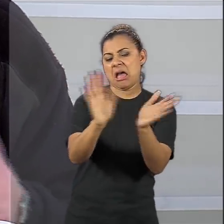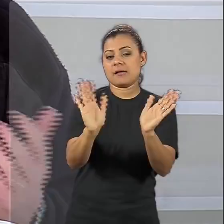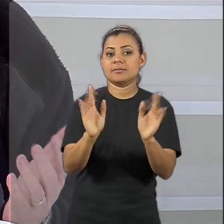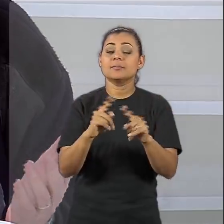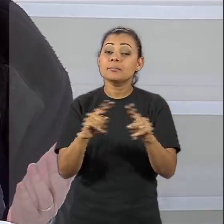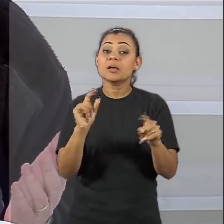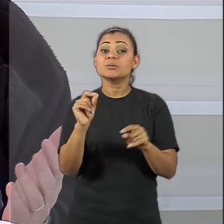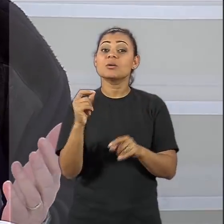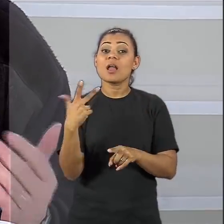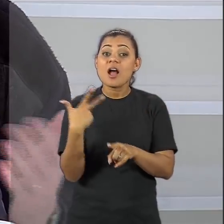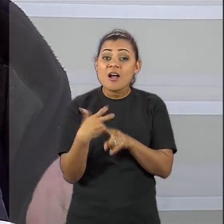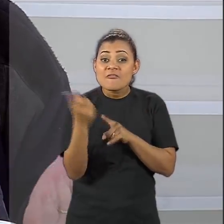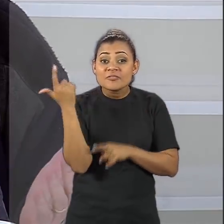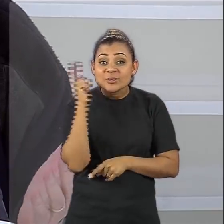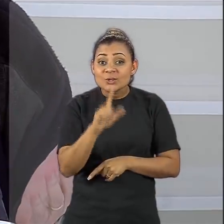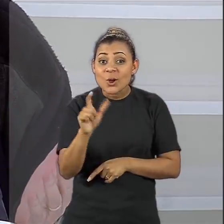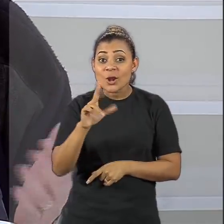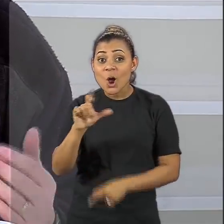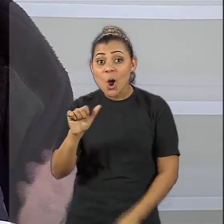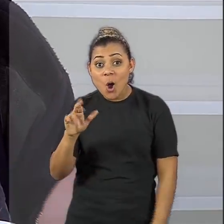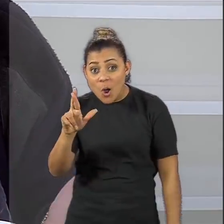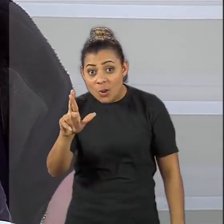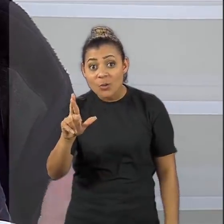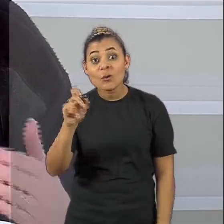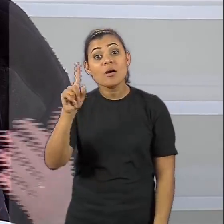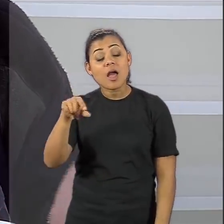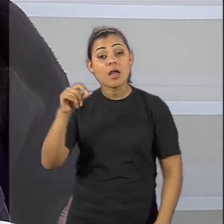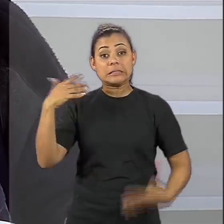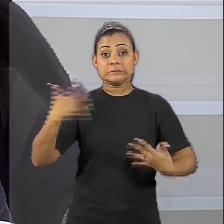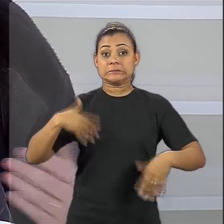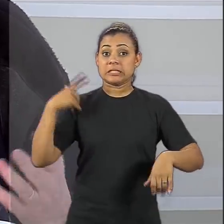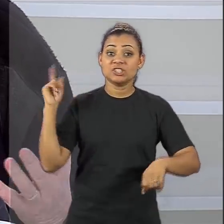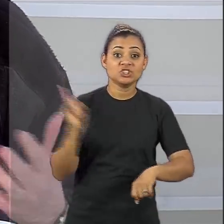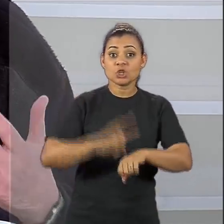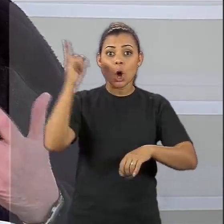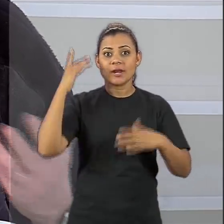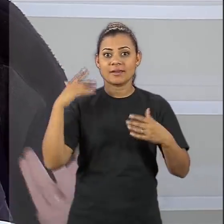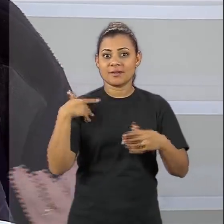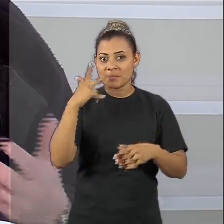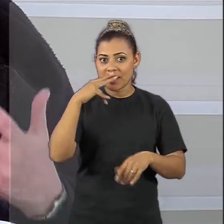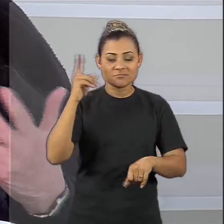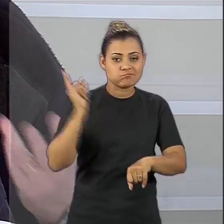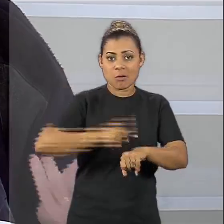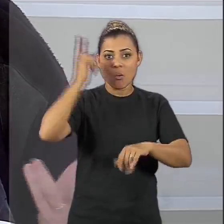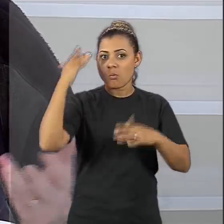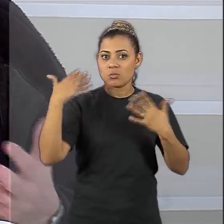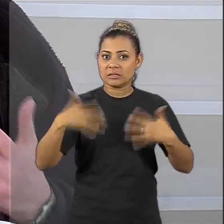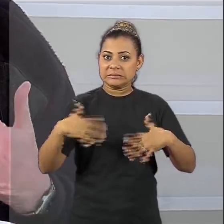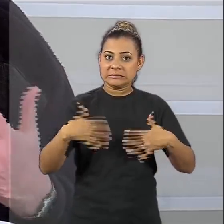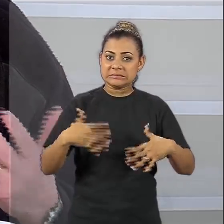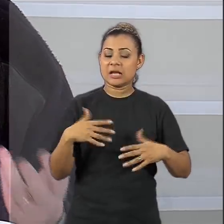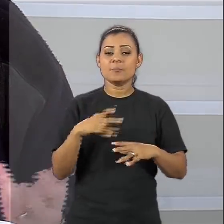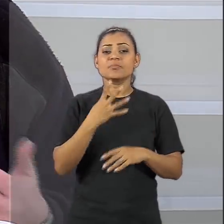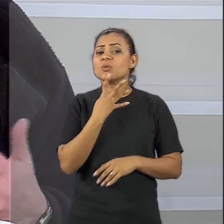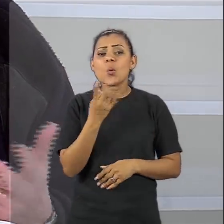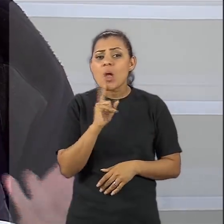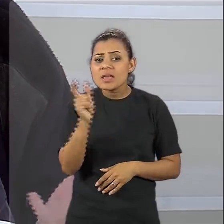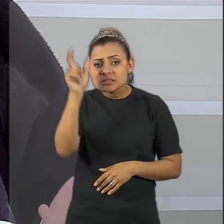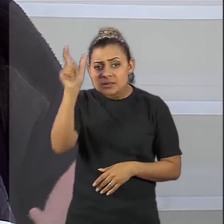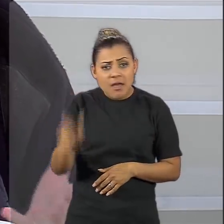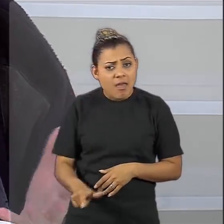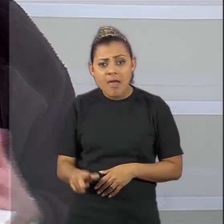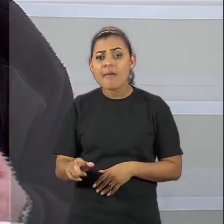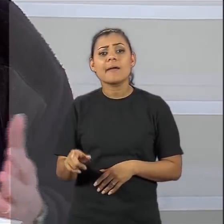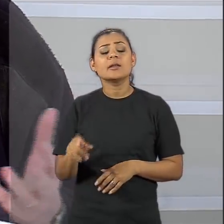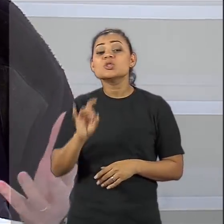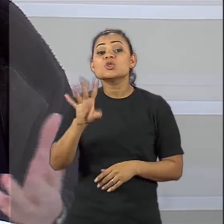a vitória do Collor seria a histórica, o que de fato era verdade. Não tinha partido, ninguém o conhecia fora de Alagoas, foi